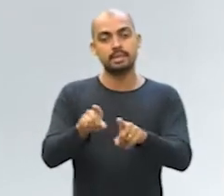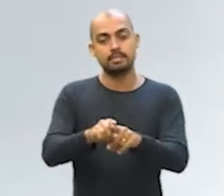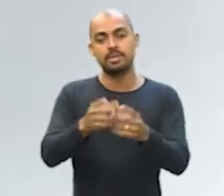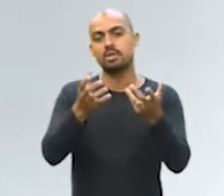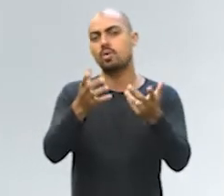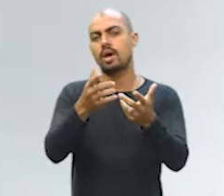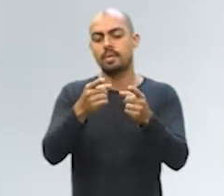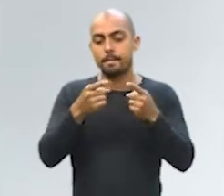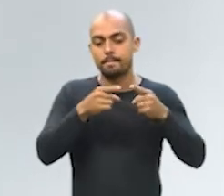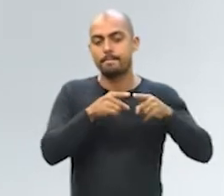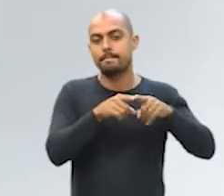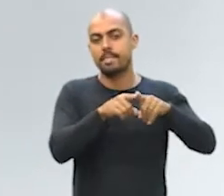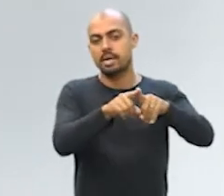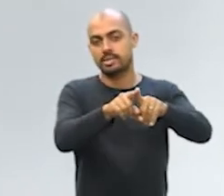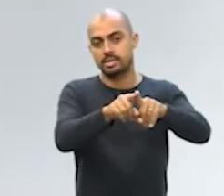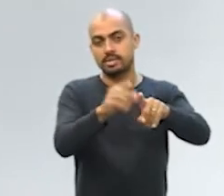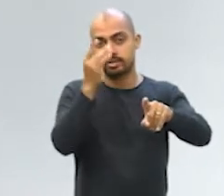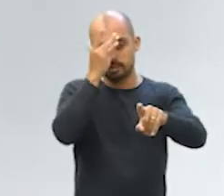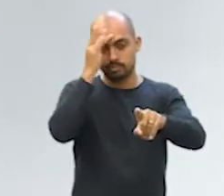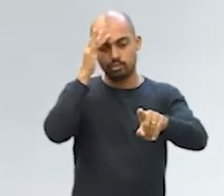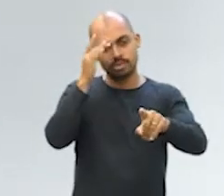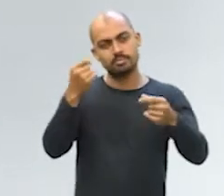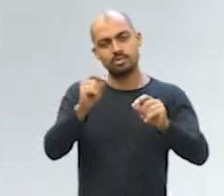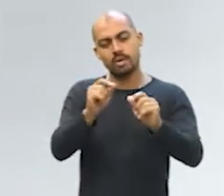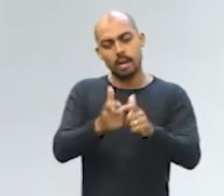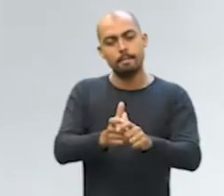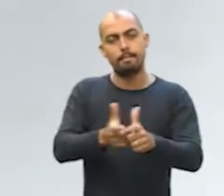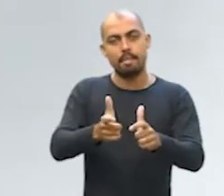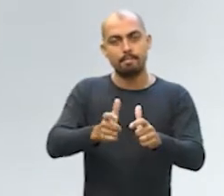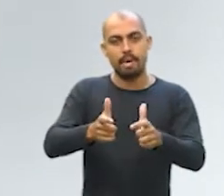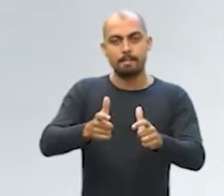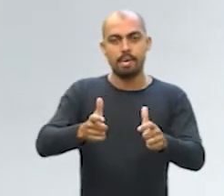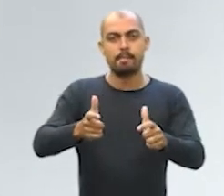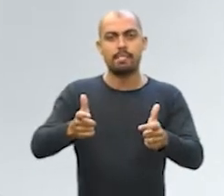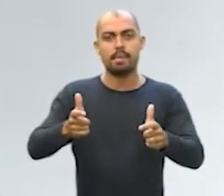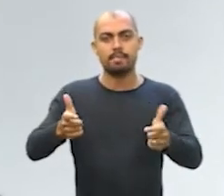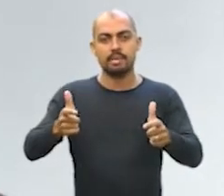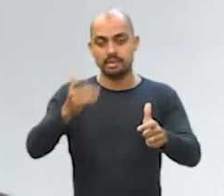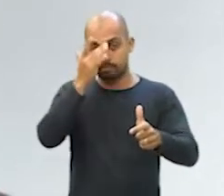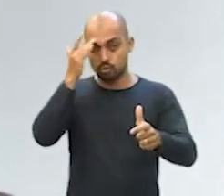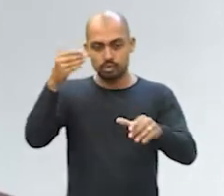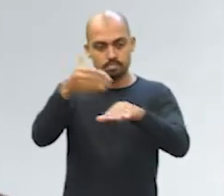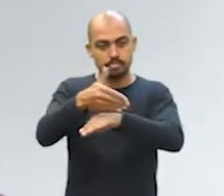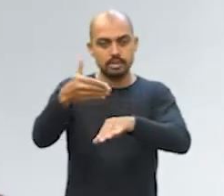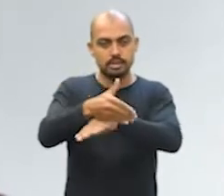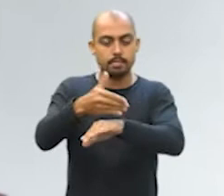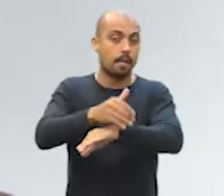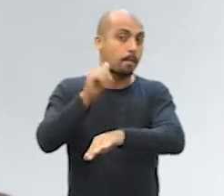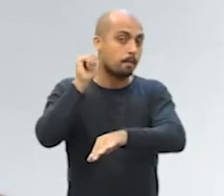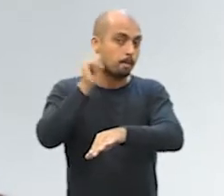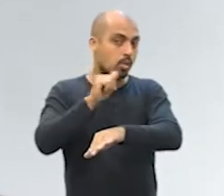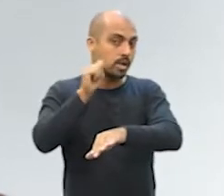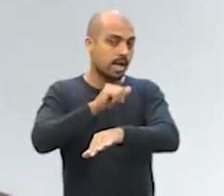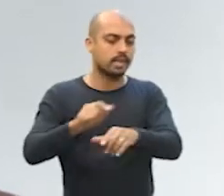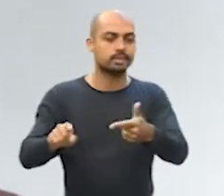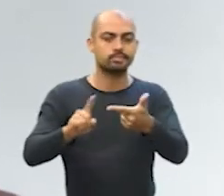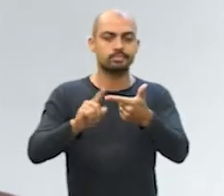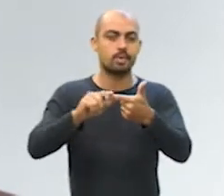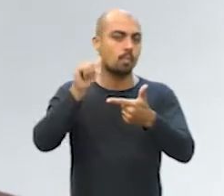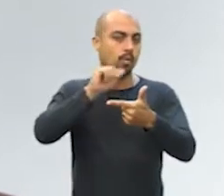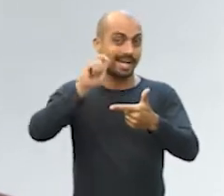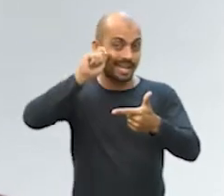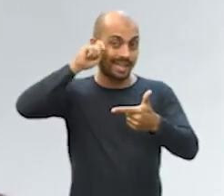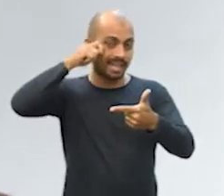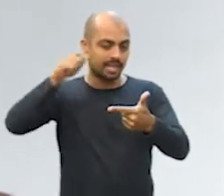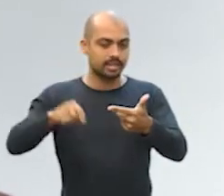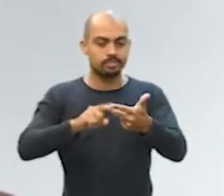também com a parceria daqueles que defendem que devemos ter uma ampliação da participação na política das mulheres